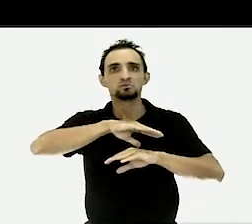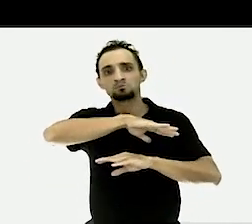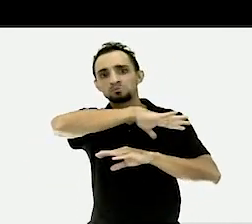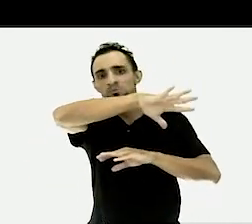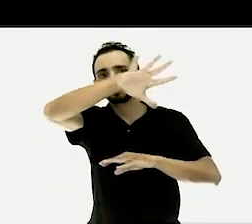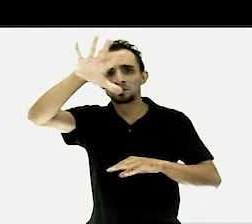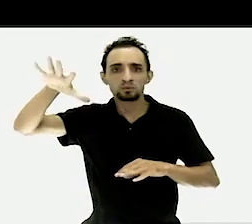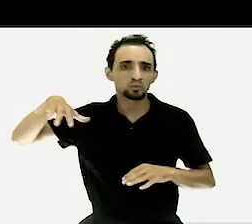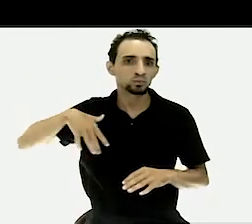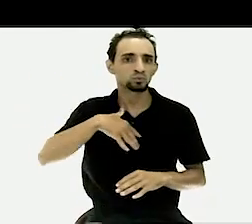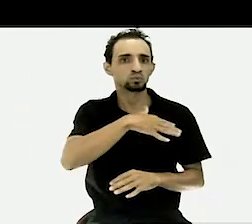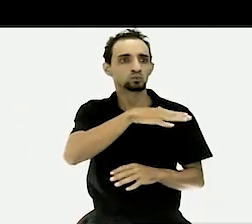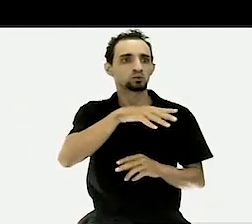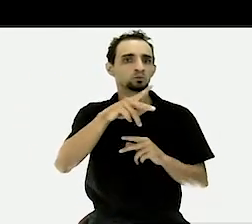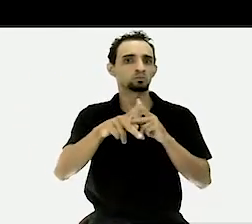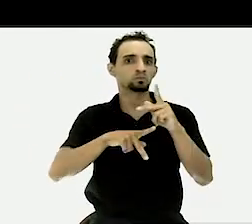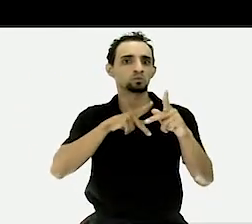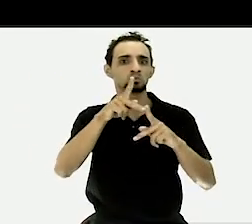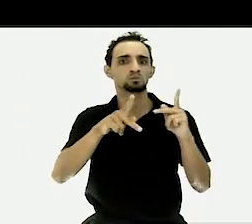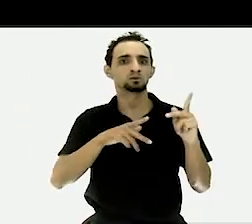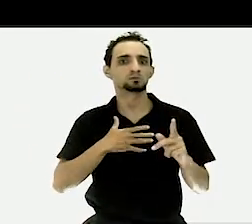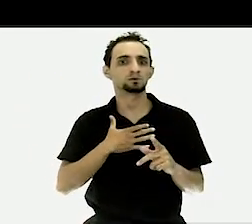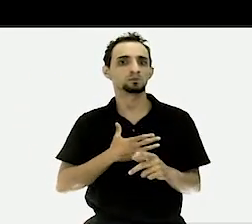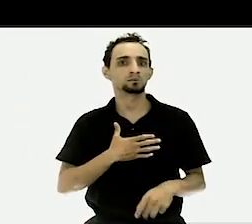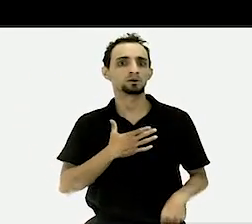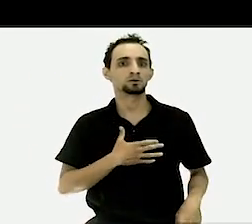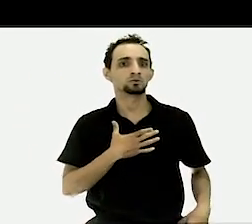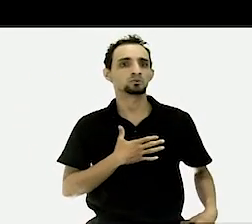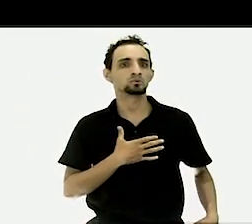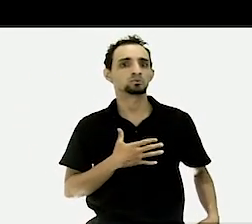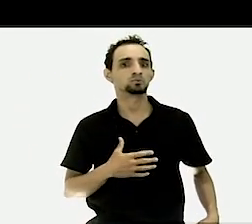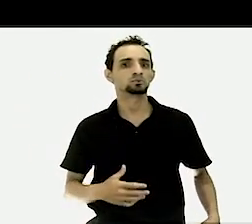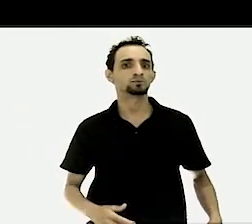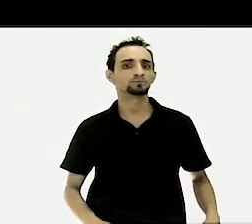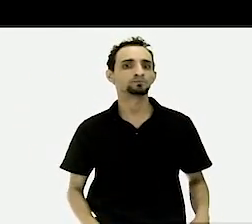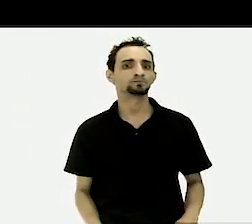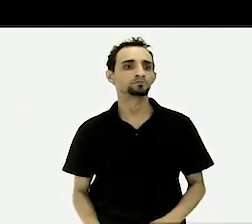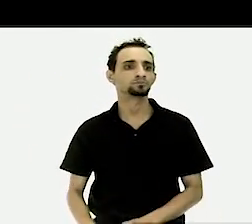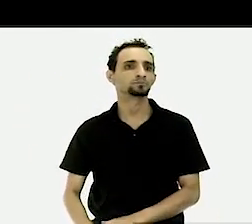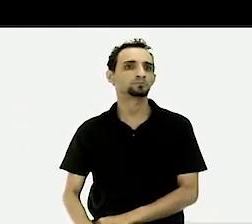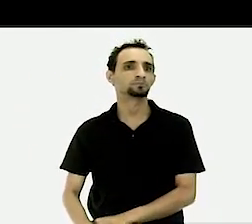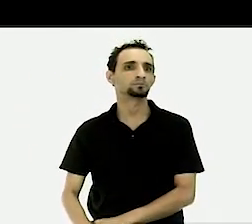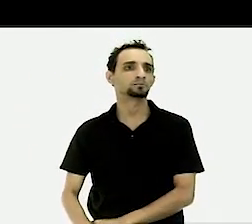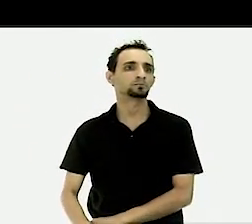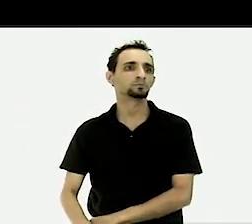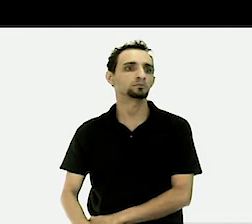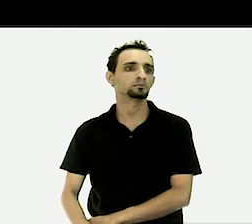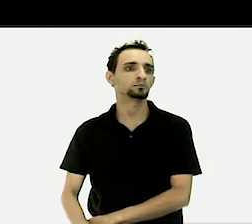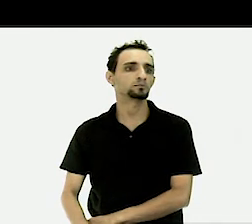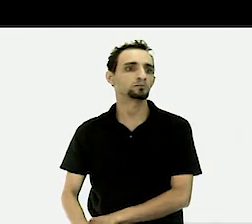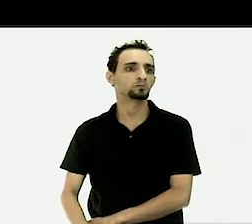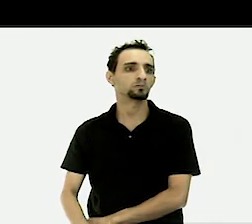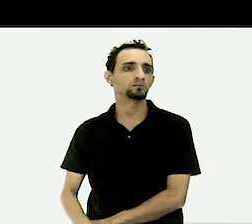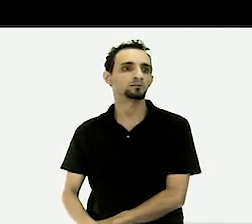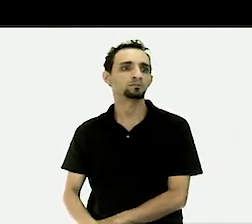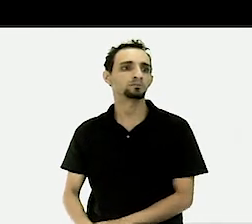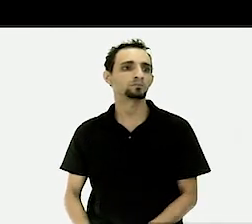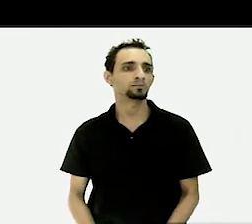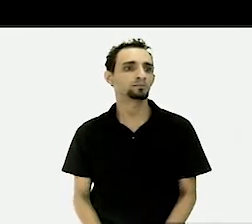esse tomógrafo será apenas utilizado em regime de urgência e emergência. Ou seja, não